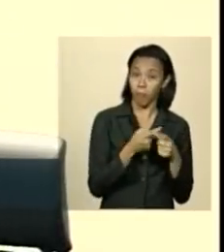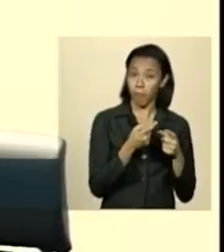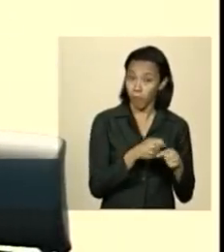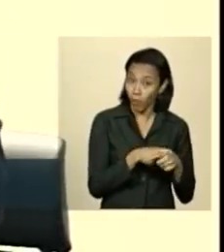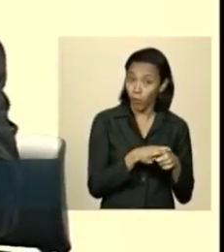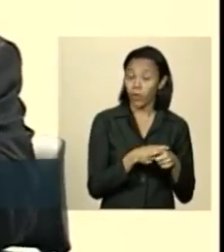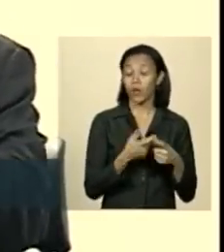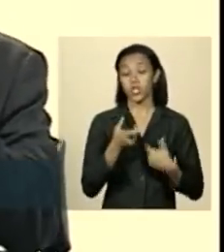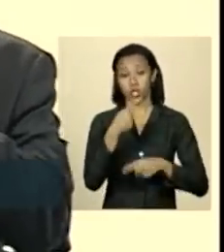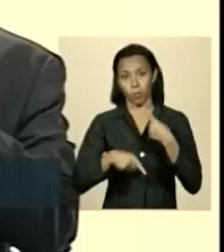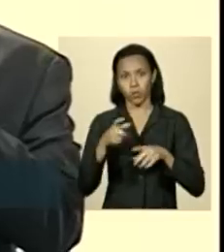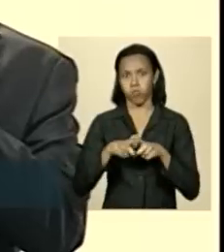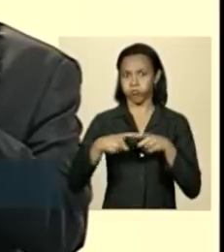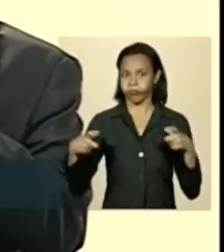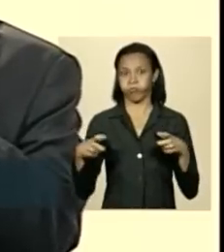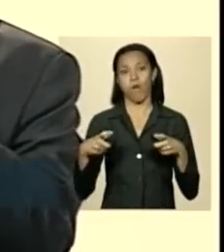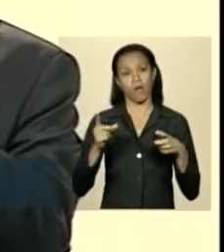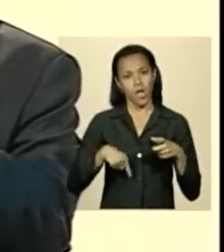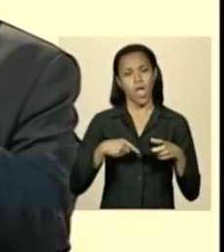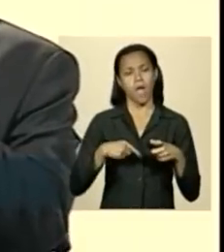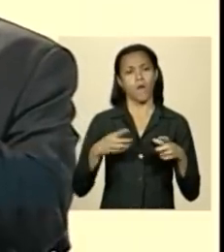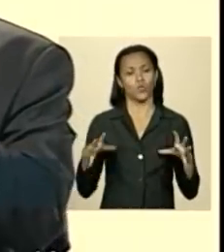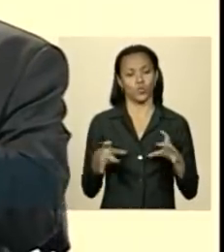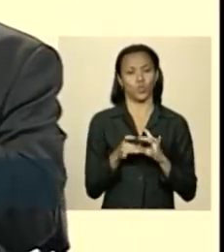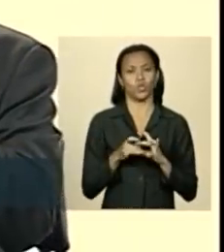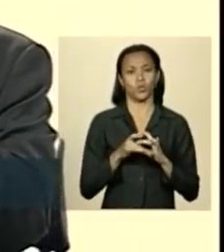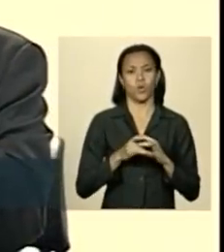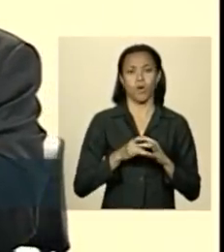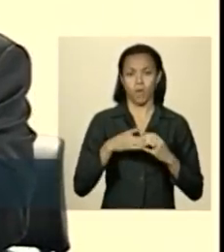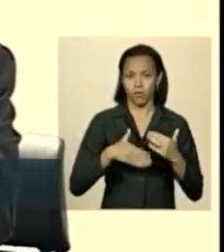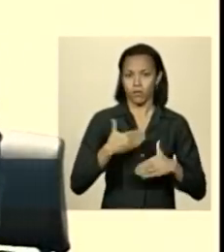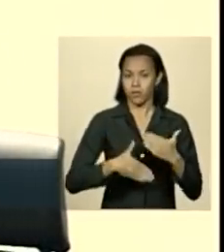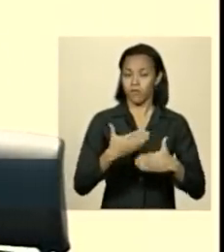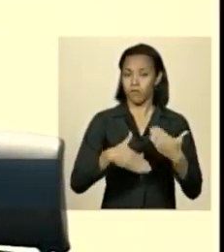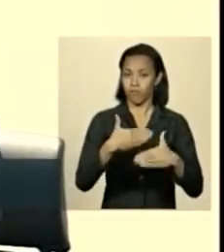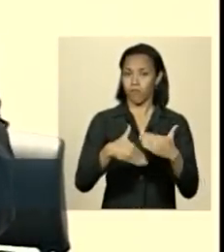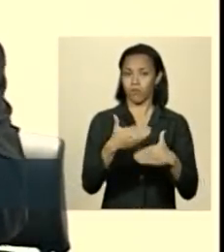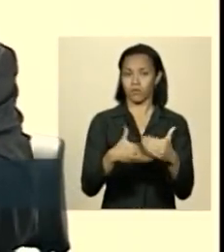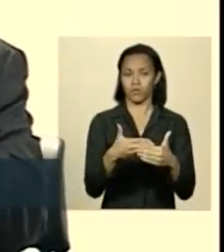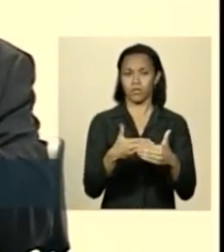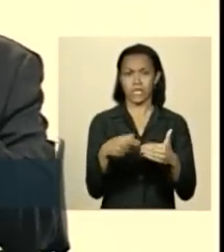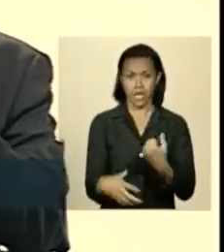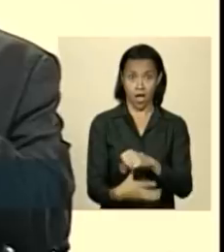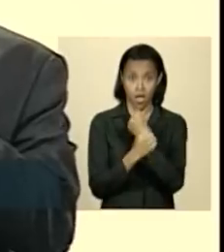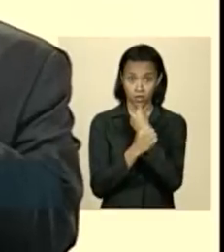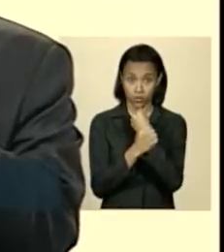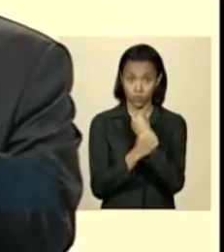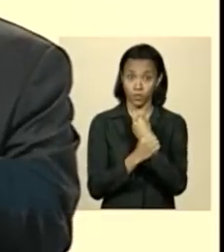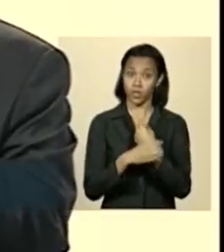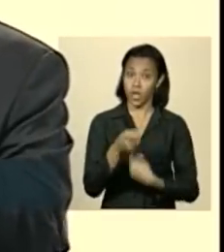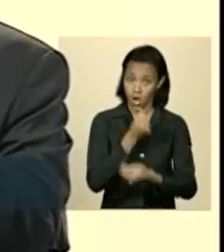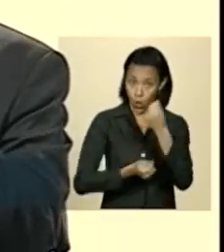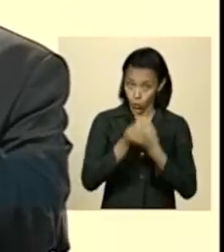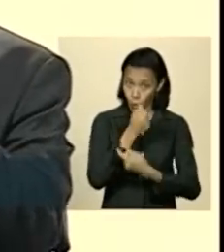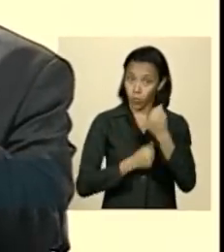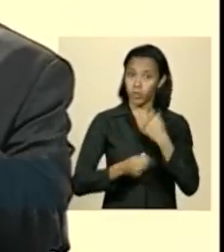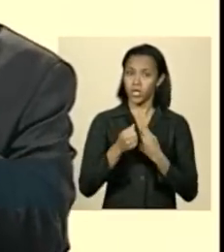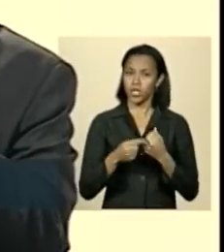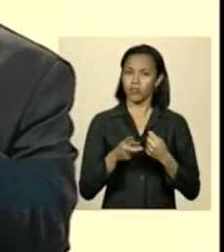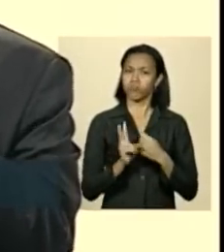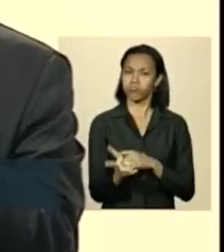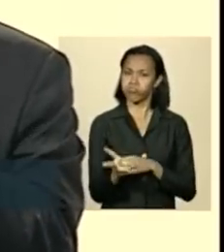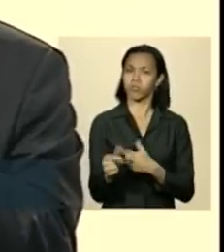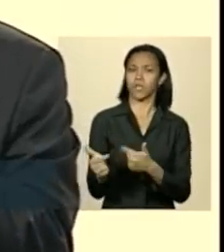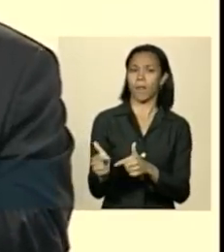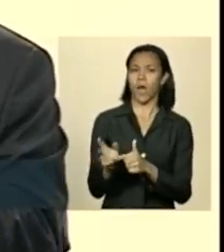eh que visam construir um processo eh que Garanta que a economia Preserve empregos